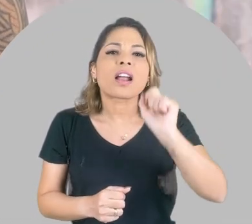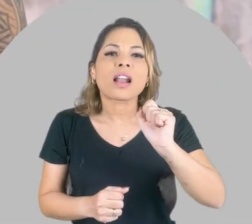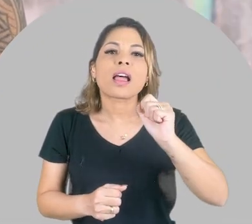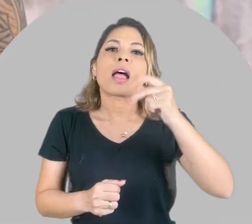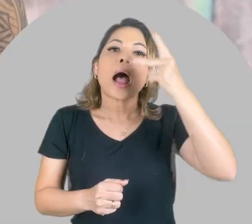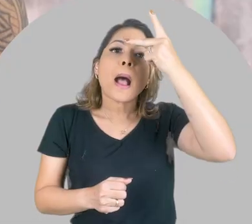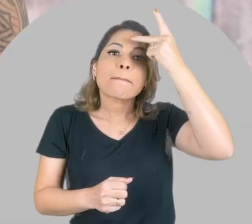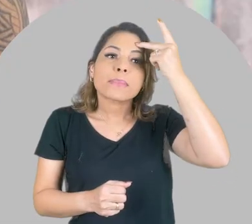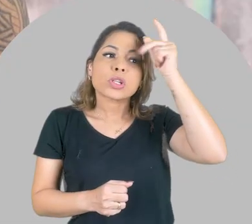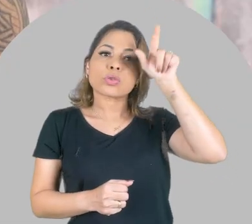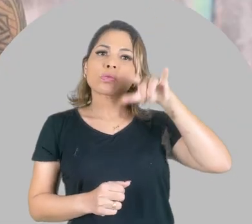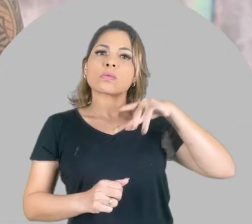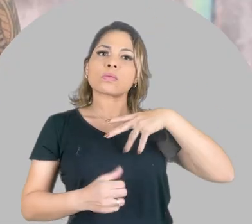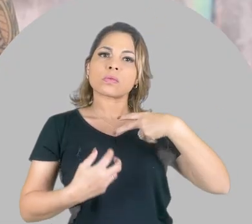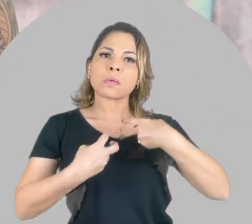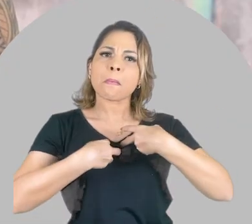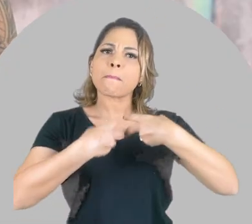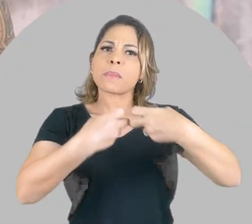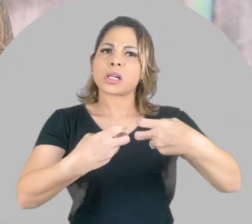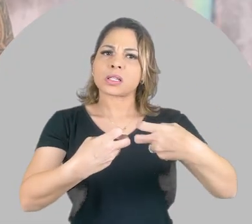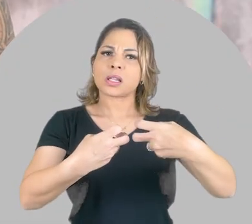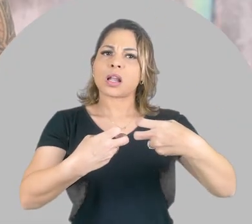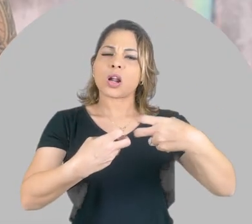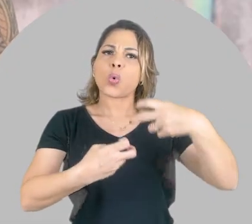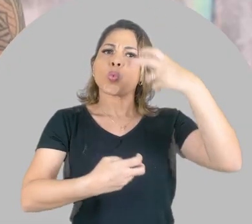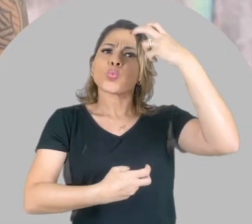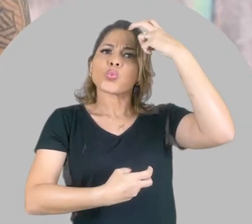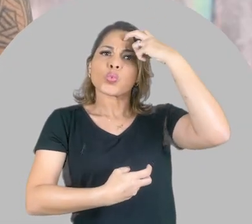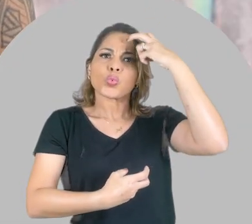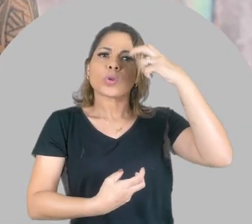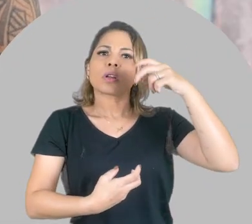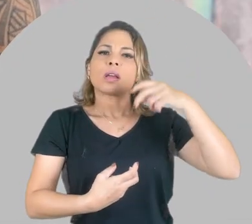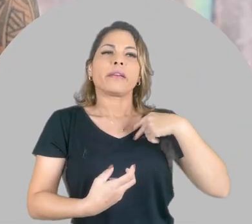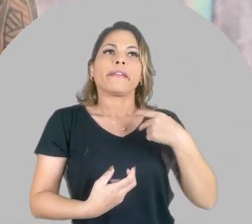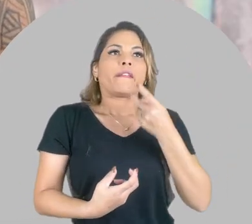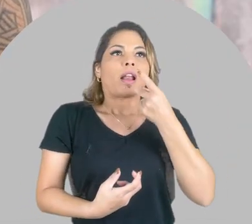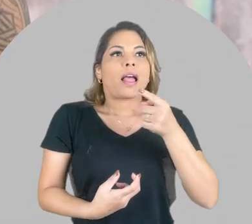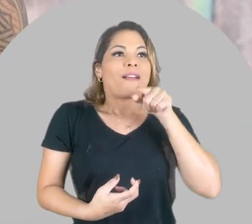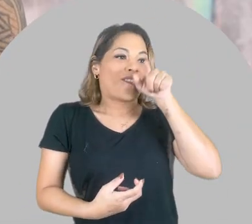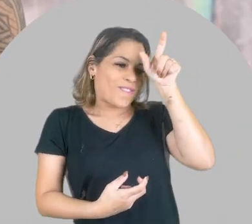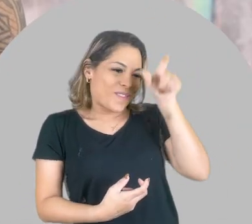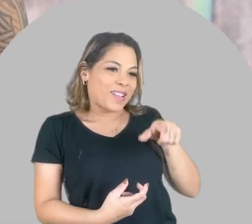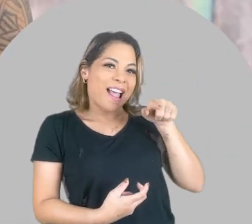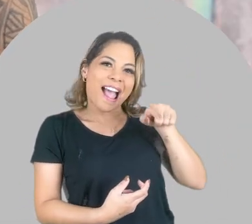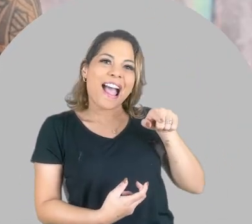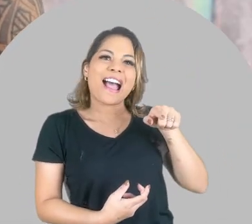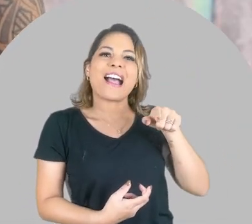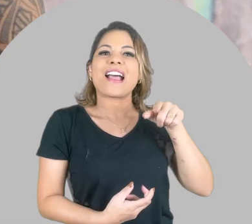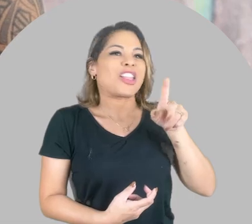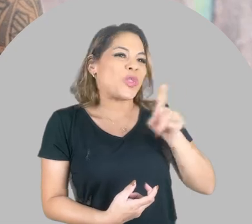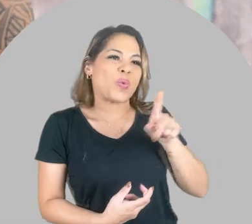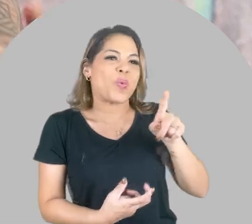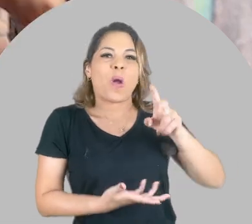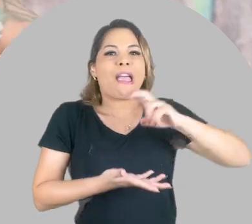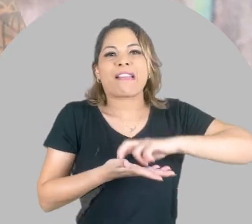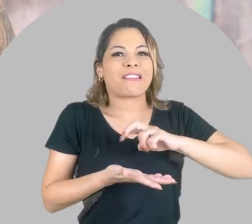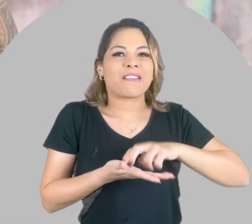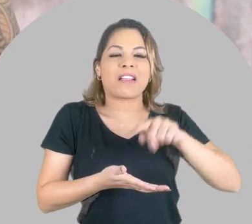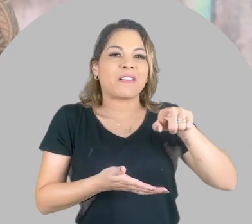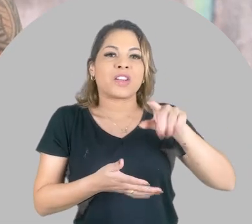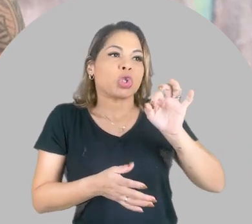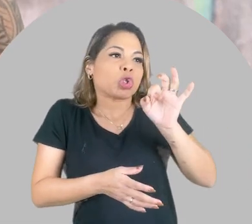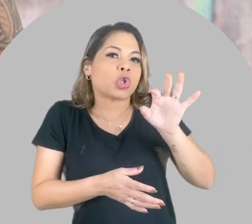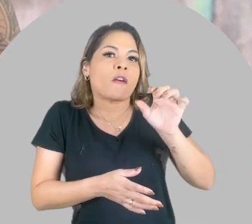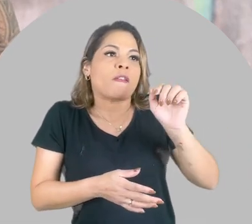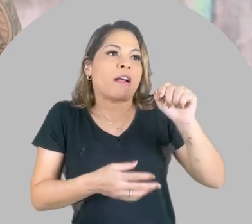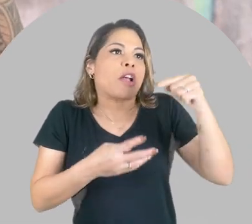quem está executando. É autoidentificação, é uma cultura. Eu não posso chegar e dizer pra você, pô, mano, tu